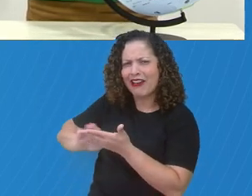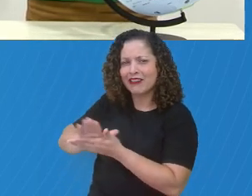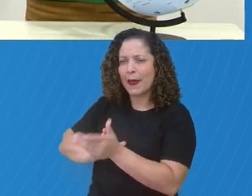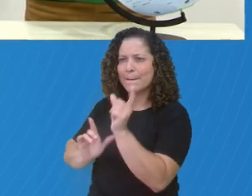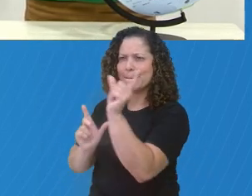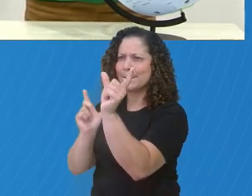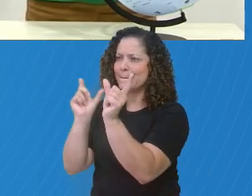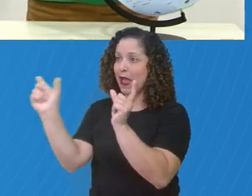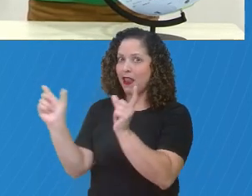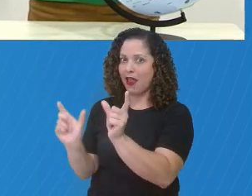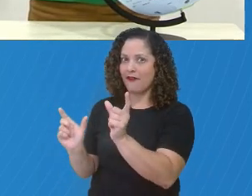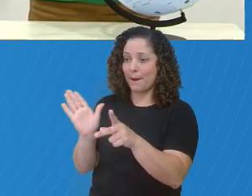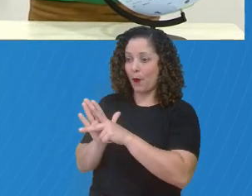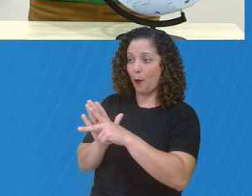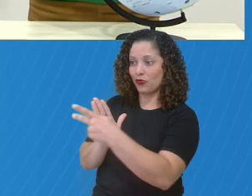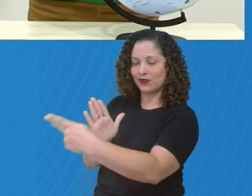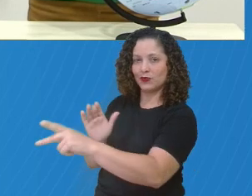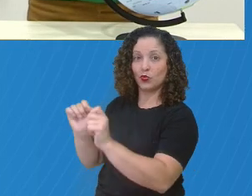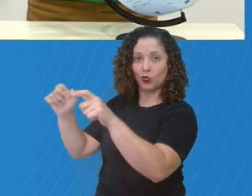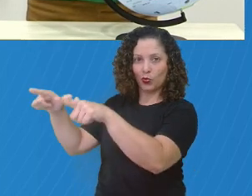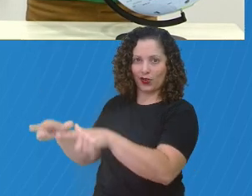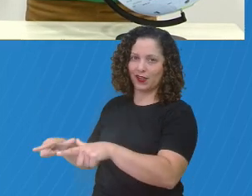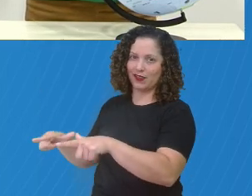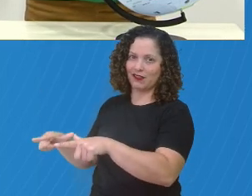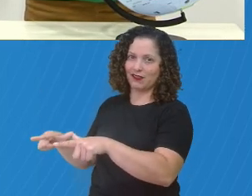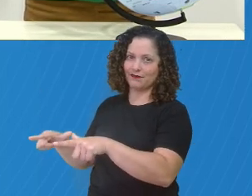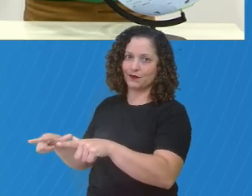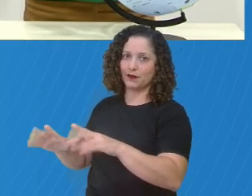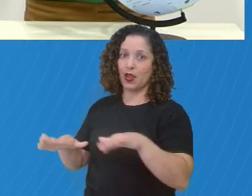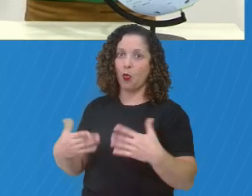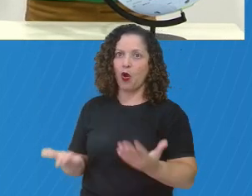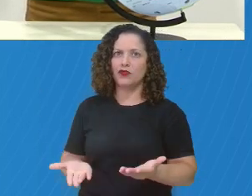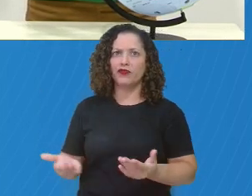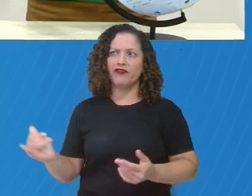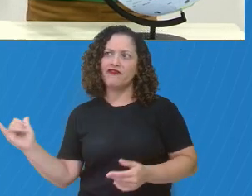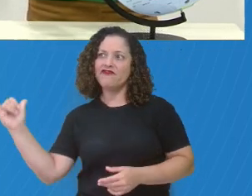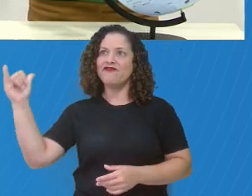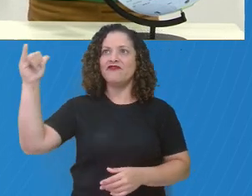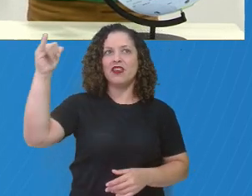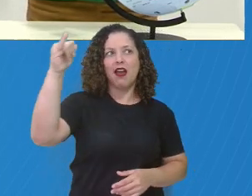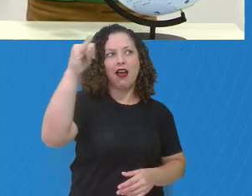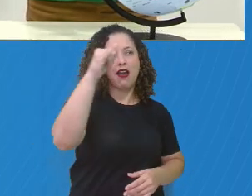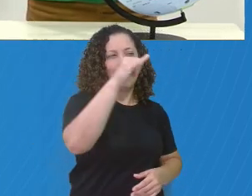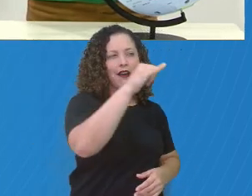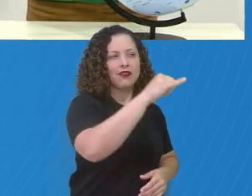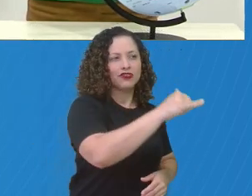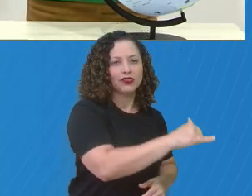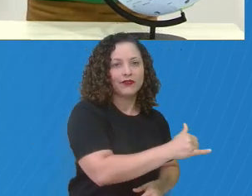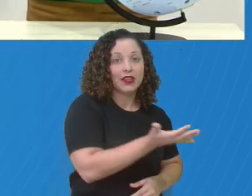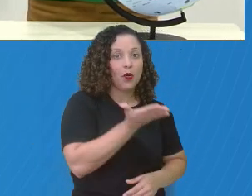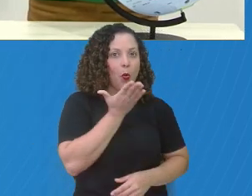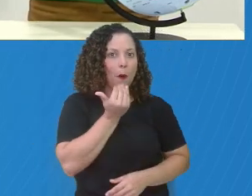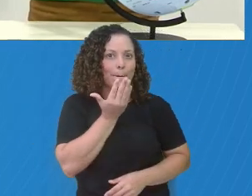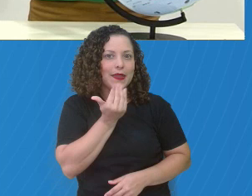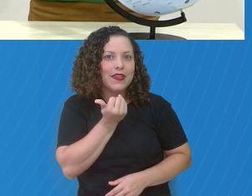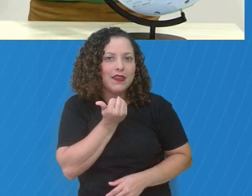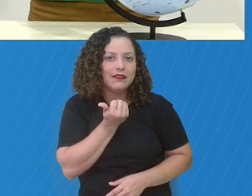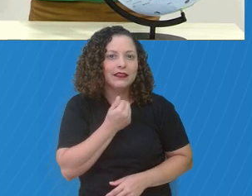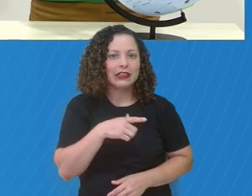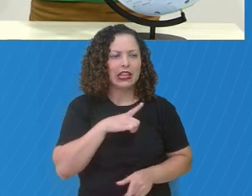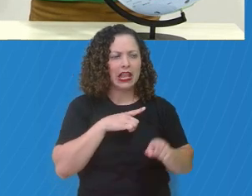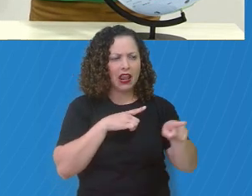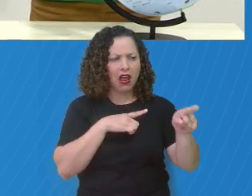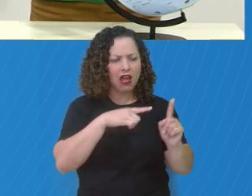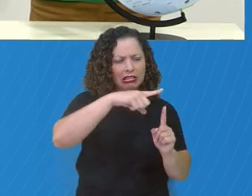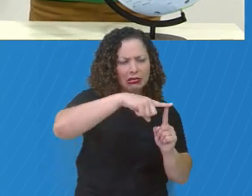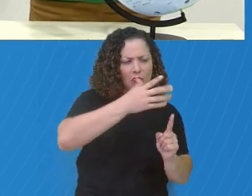são próprias daquela localidade. Quando você viaja, que você vai comer alguma coisa, já percebeu também que algum tipo